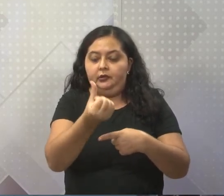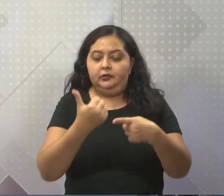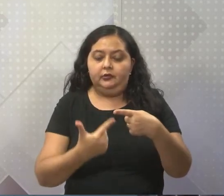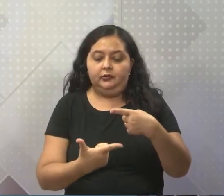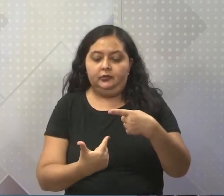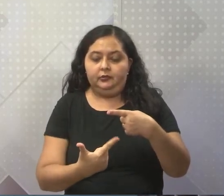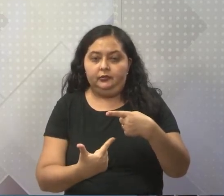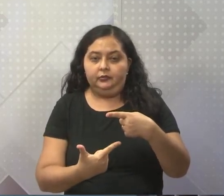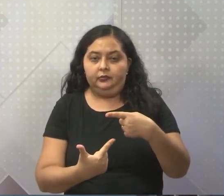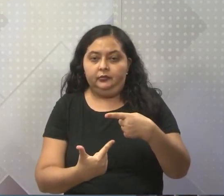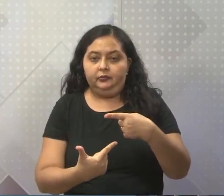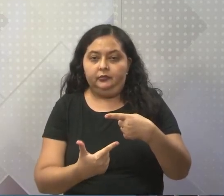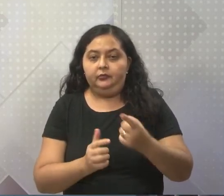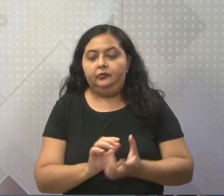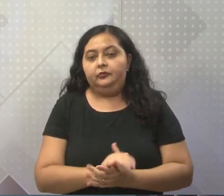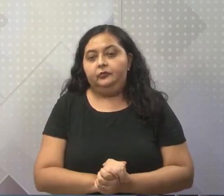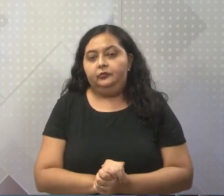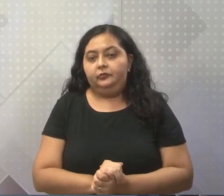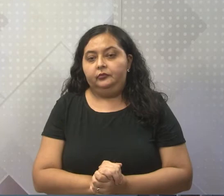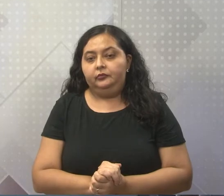dozeavos.